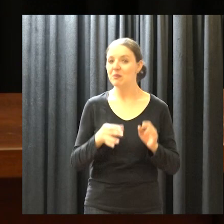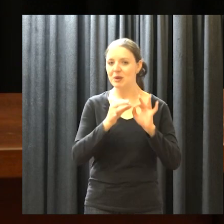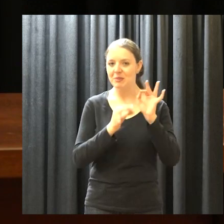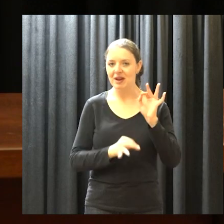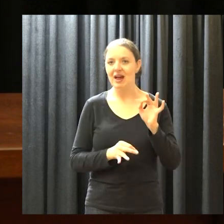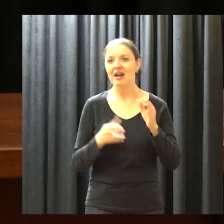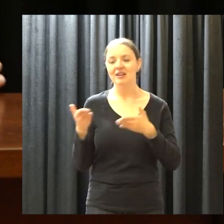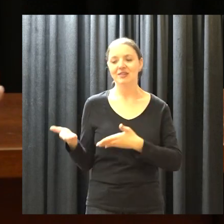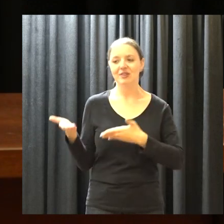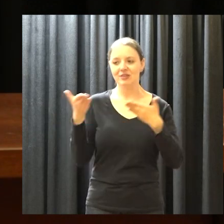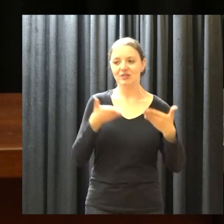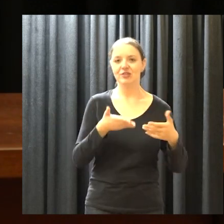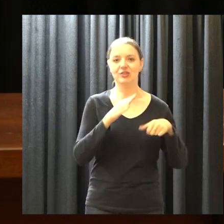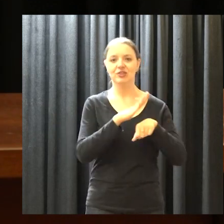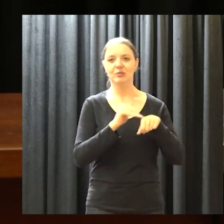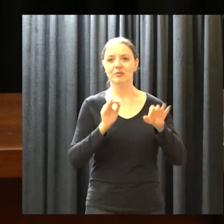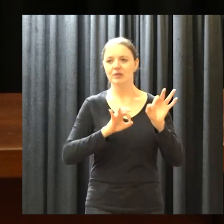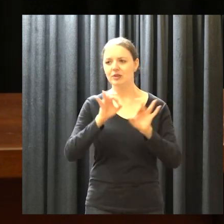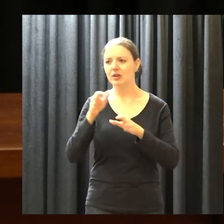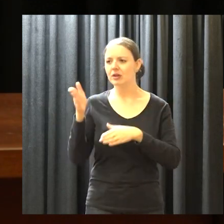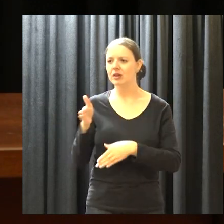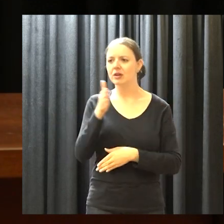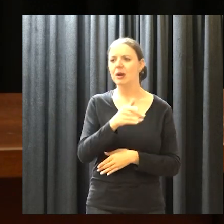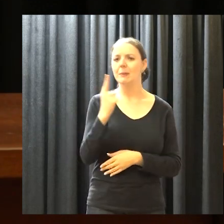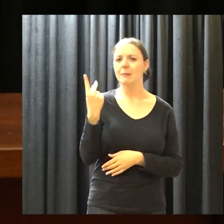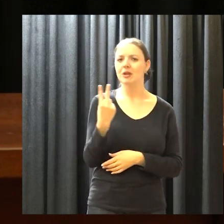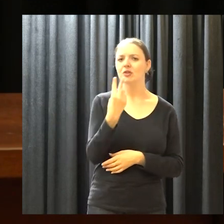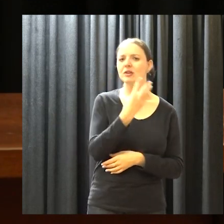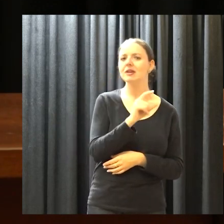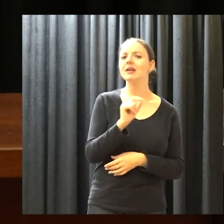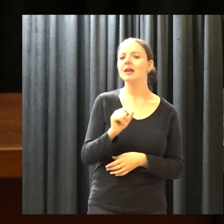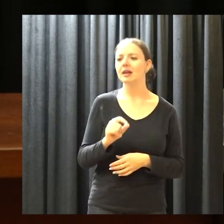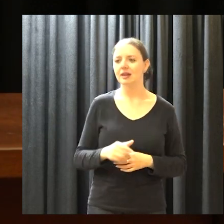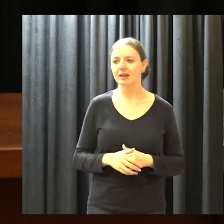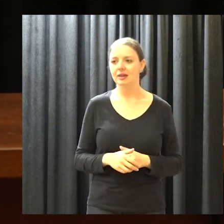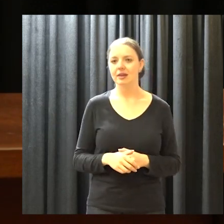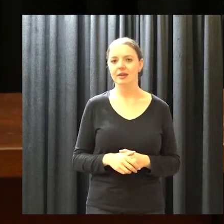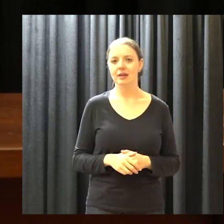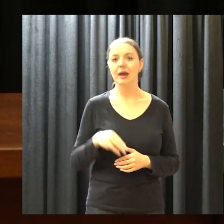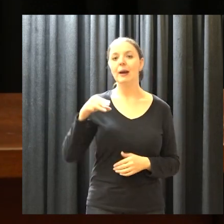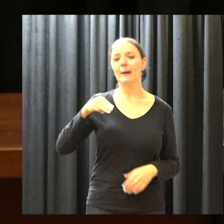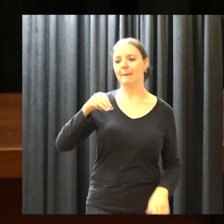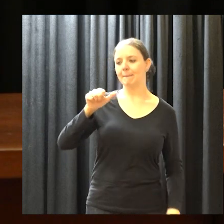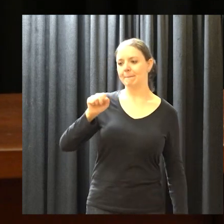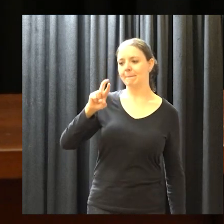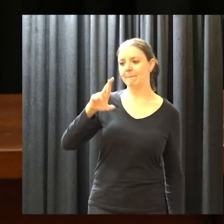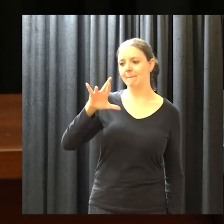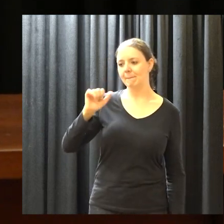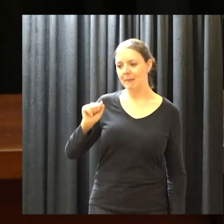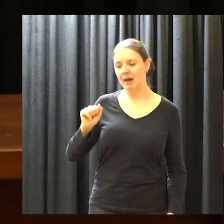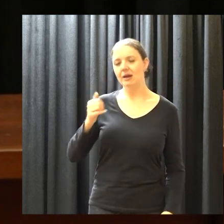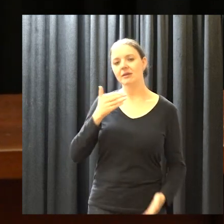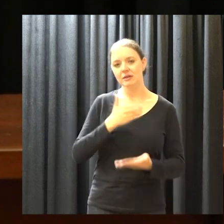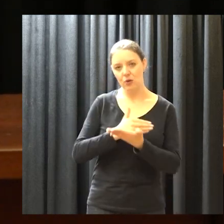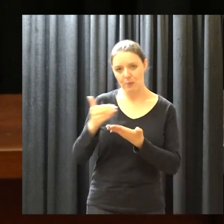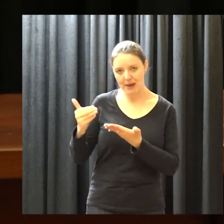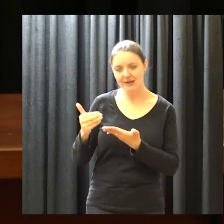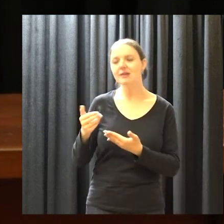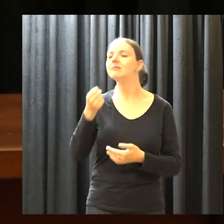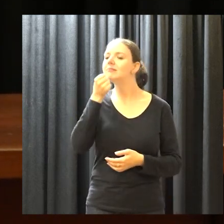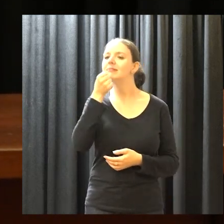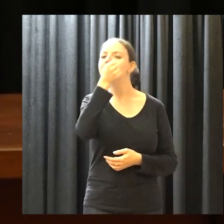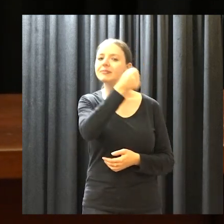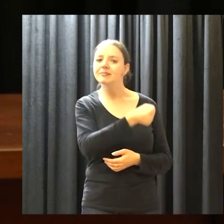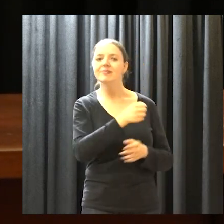gostaria de passar a palavra. Vocês organizaram a ordem de fala? Quem vai falar primeiro? Eu. Márcia? Depois Marivete, depois a Daniela. Então tá. Então,